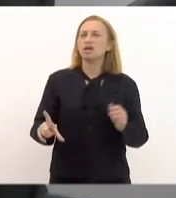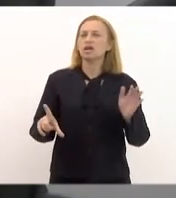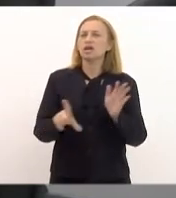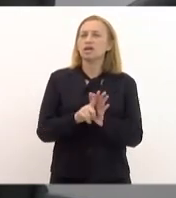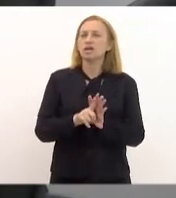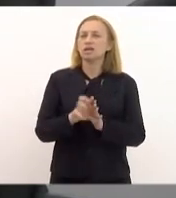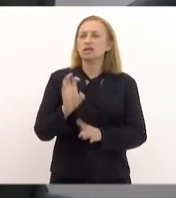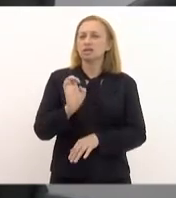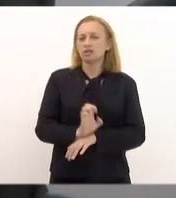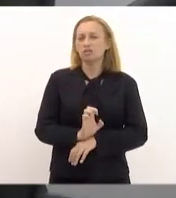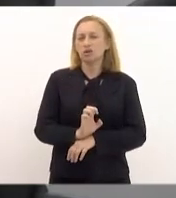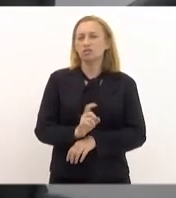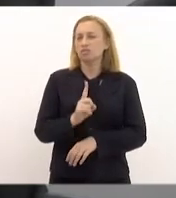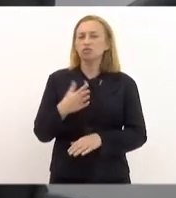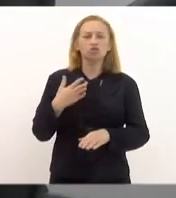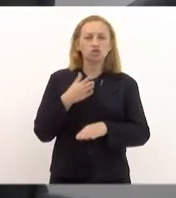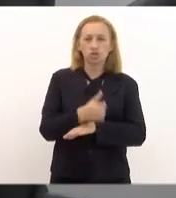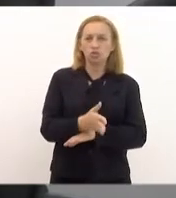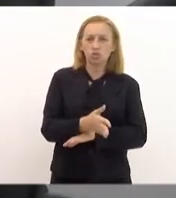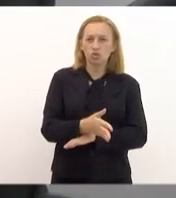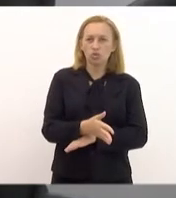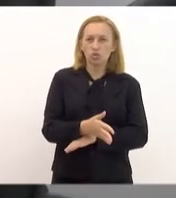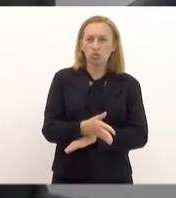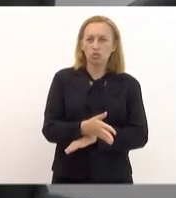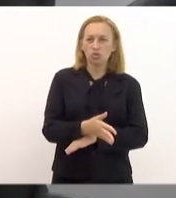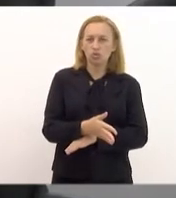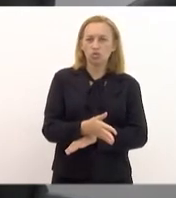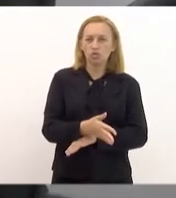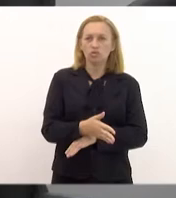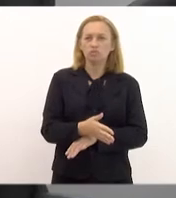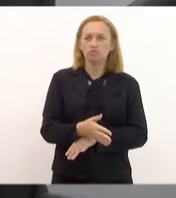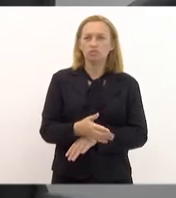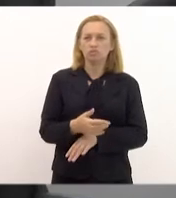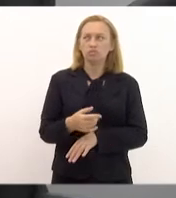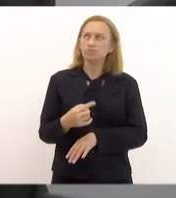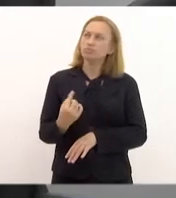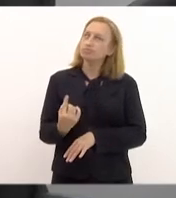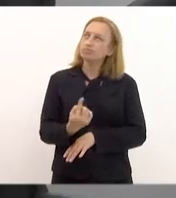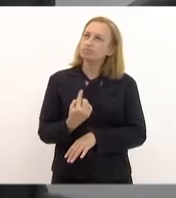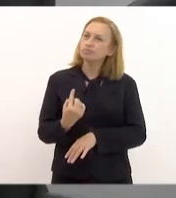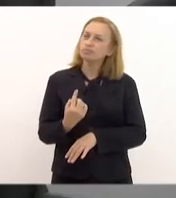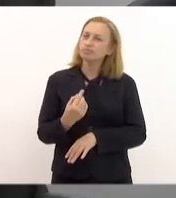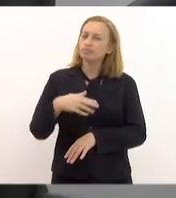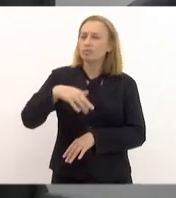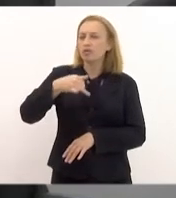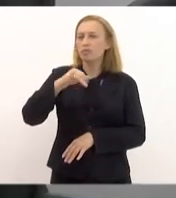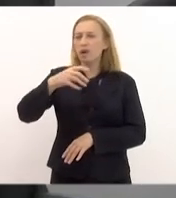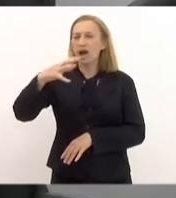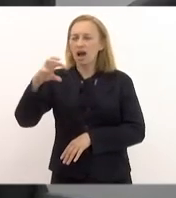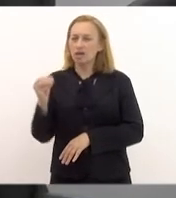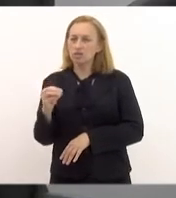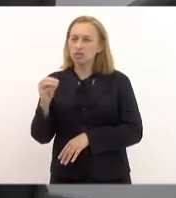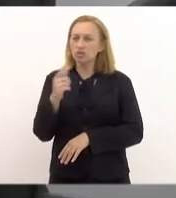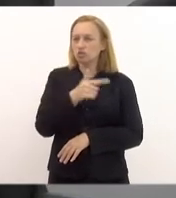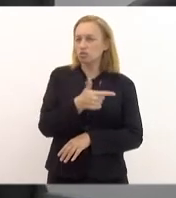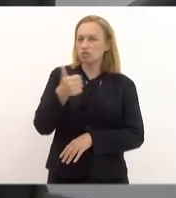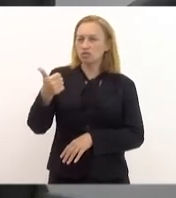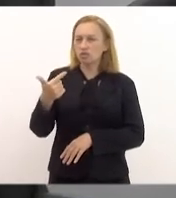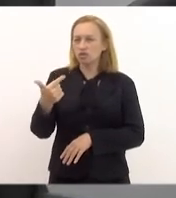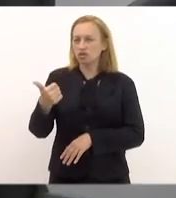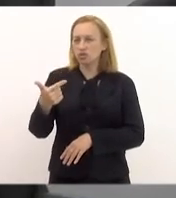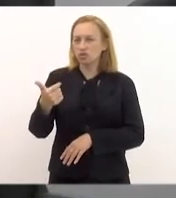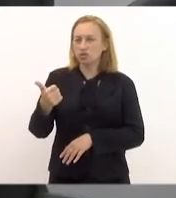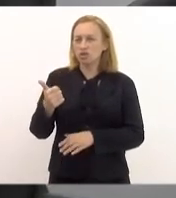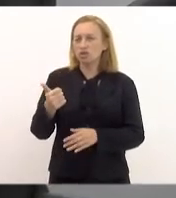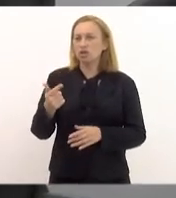A lei complementar de dezembro de 2018... Nós estamos aqui em março de 2022 e, por enquanto, o governo